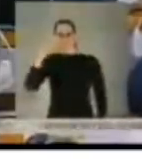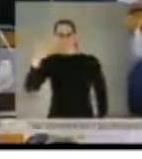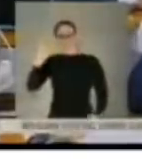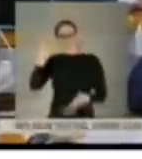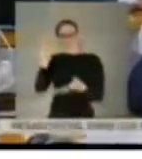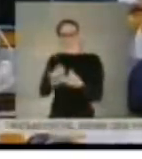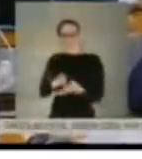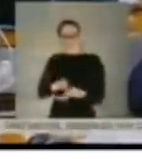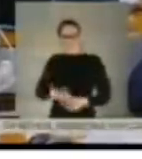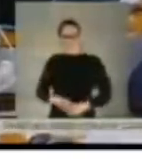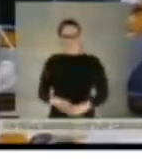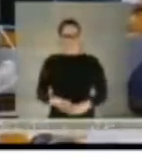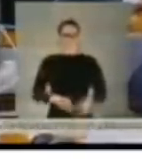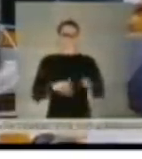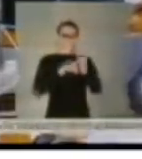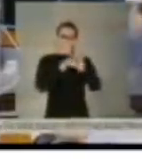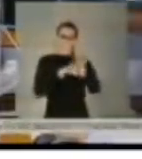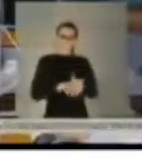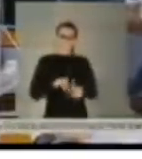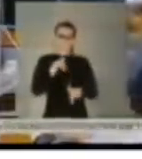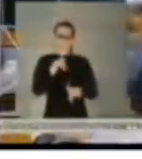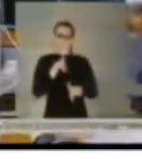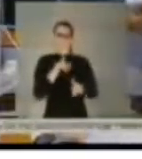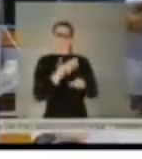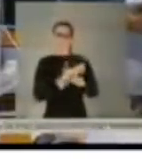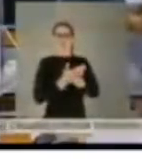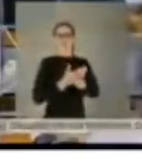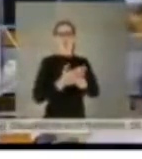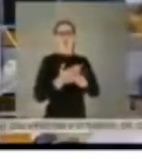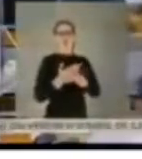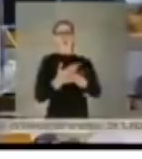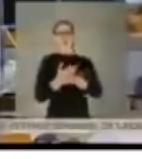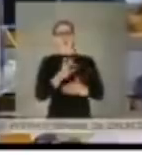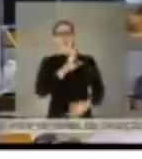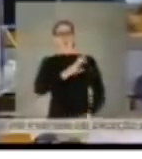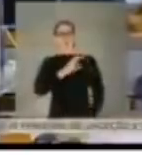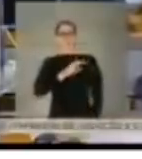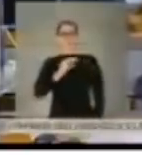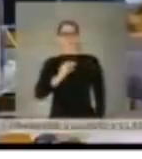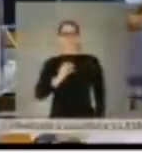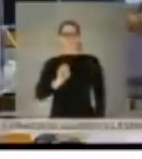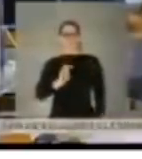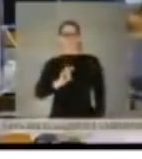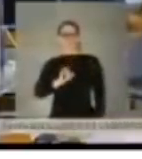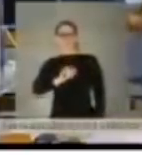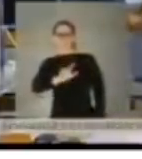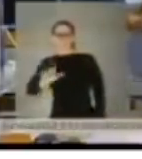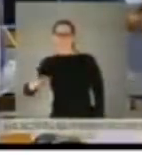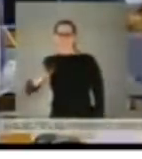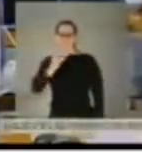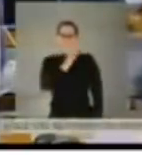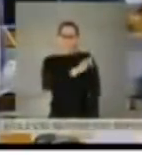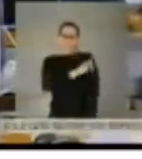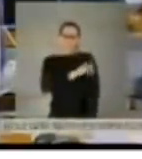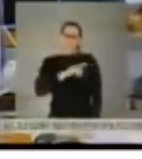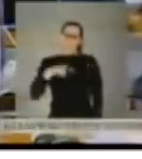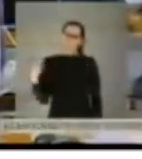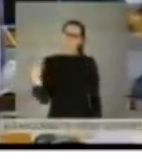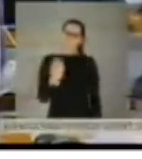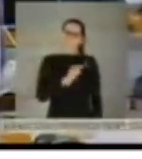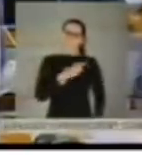As investigações, as quais só responde, começaram na Polícia Civil do Rio de Janeiro, do seu estado, do nosso